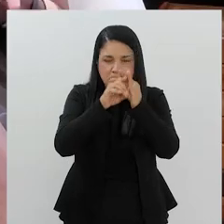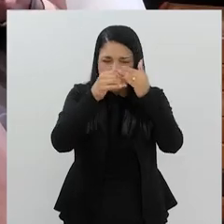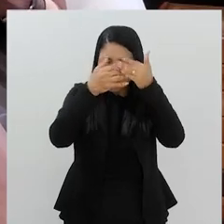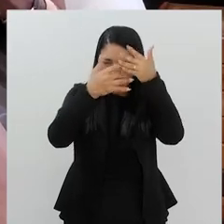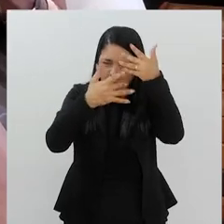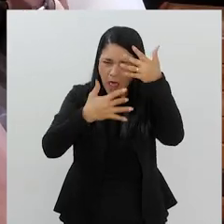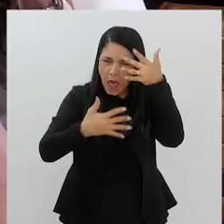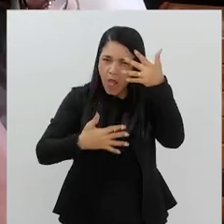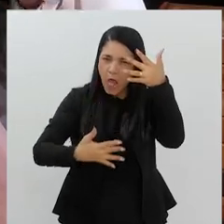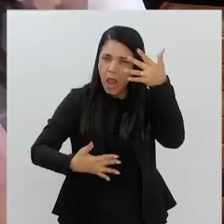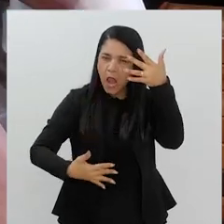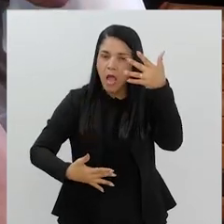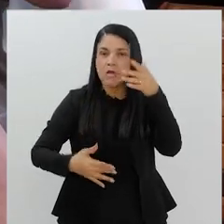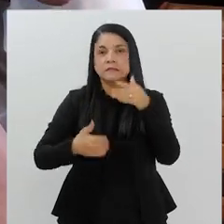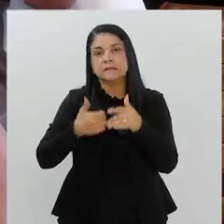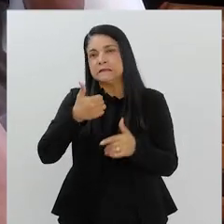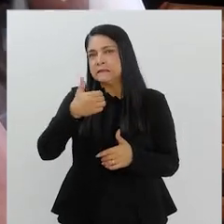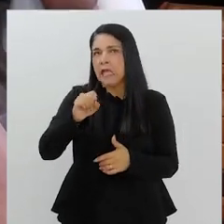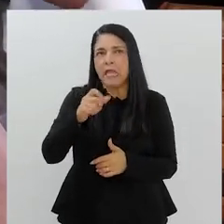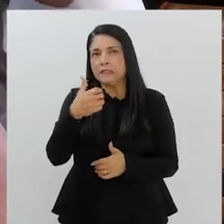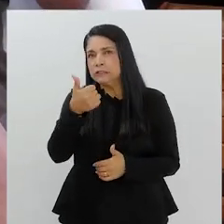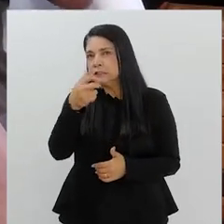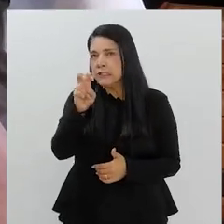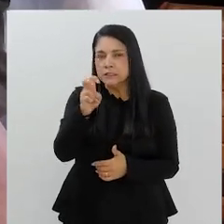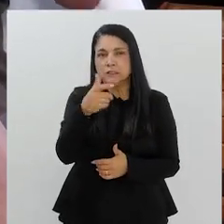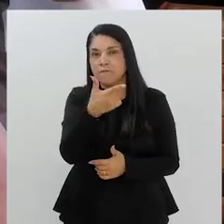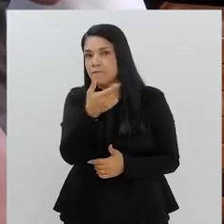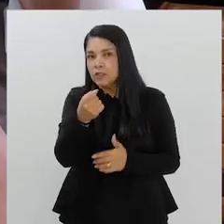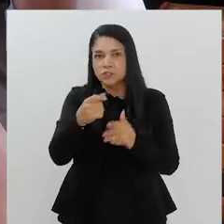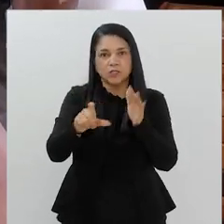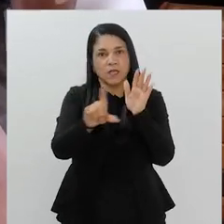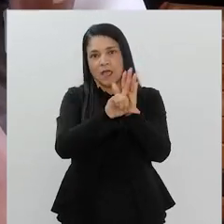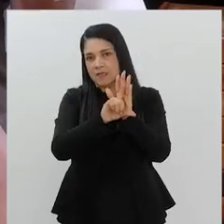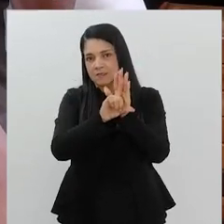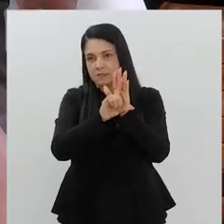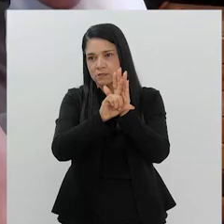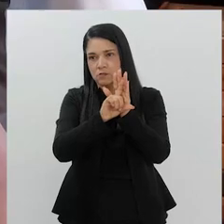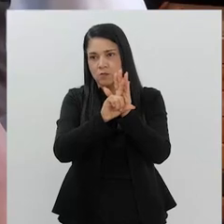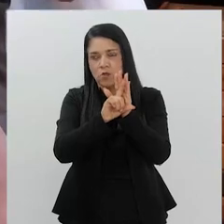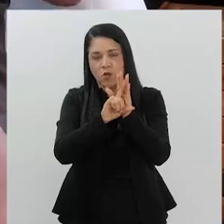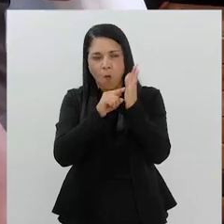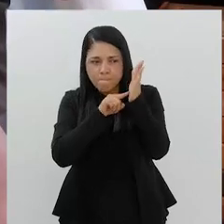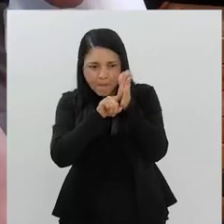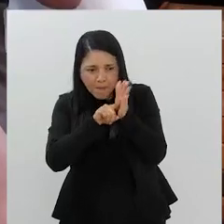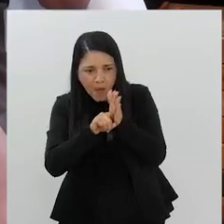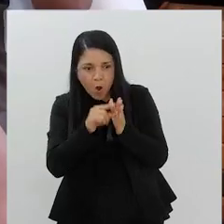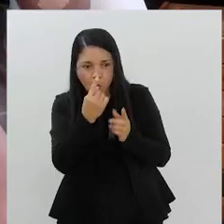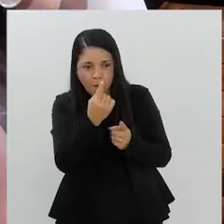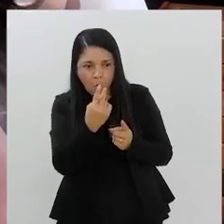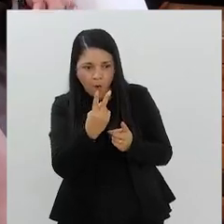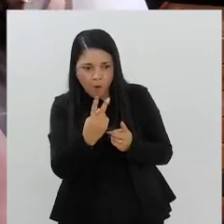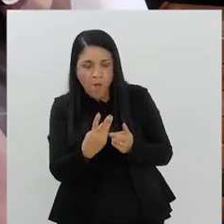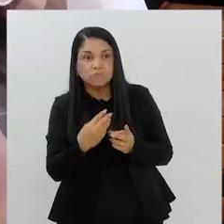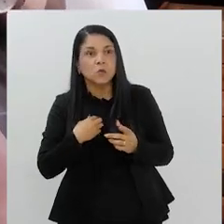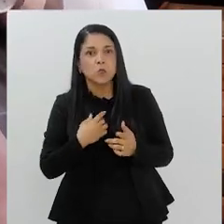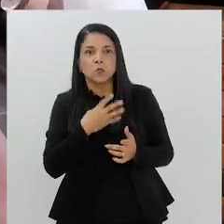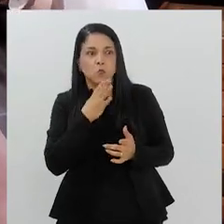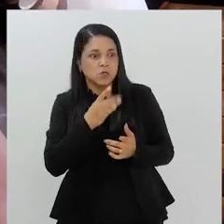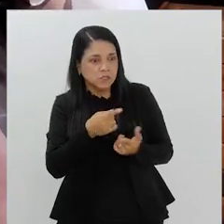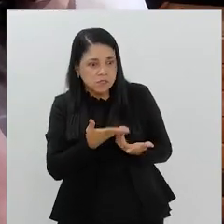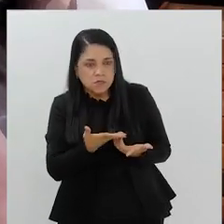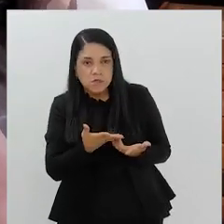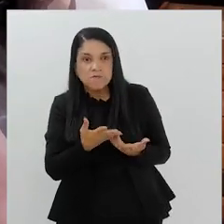enorme você tem para quase 20 10 15 sei lá 20 leis eu fui dizendo uma uma por uma umas até que eu não